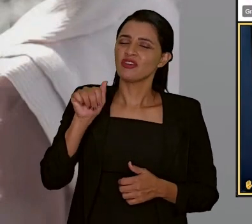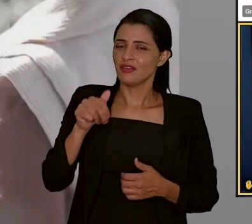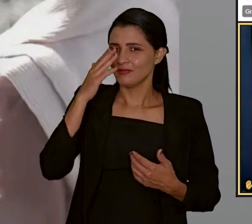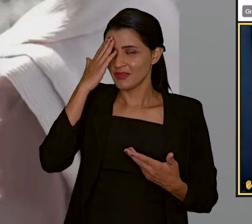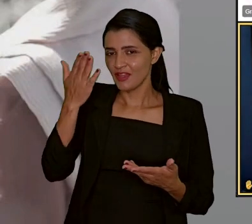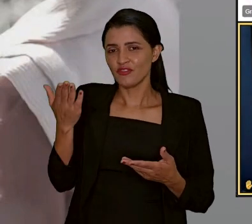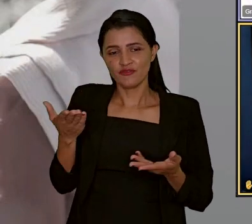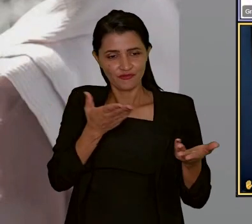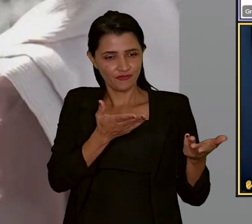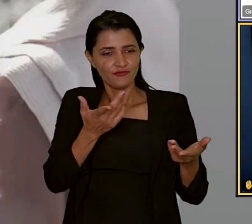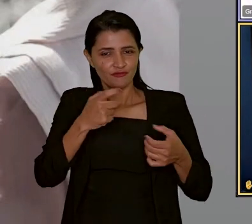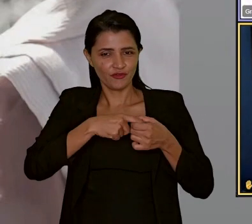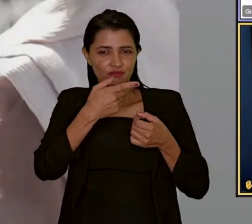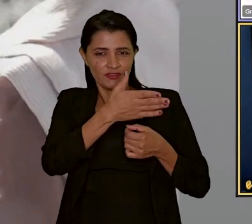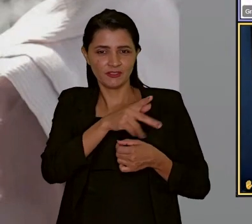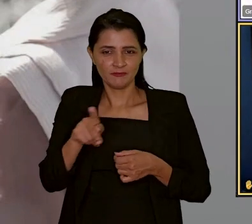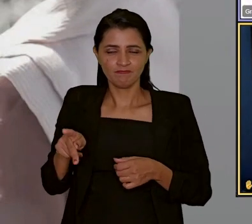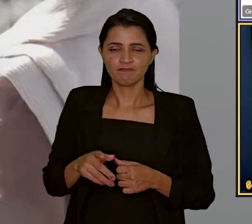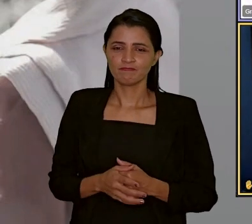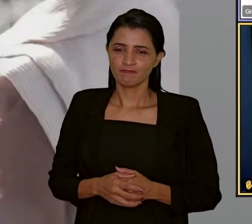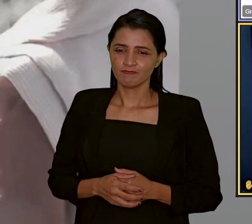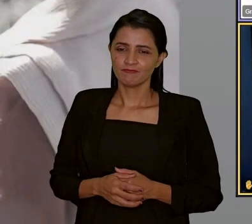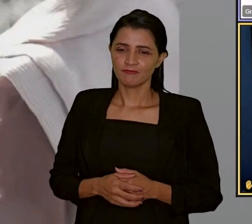presidente. Una